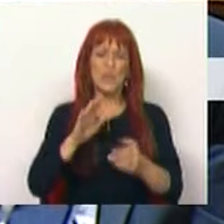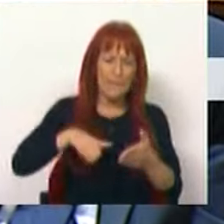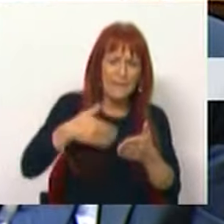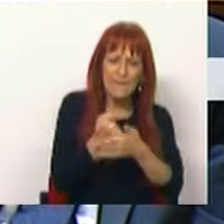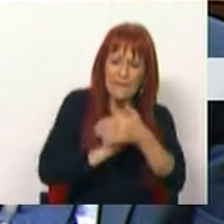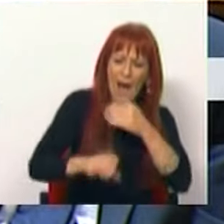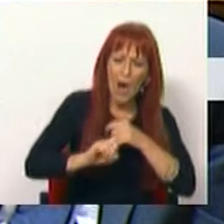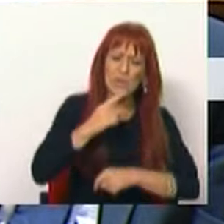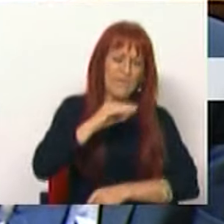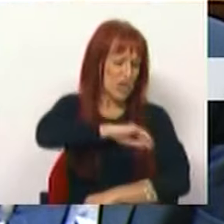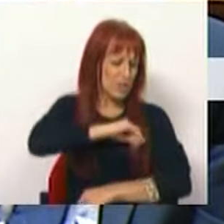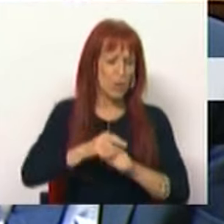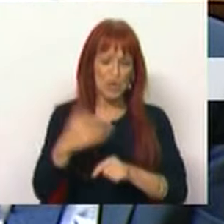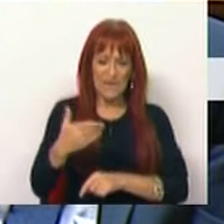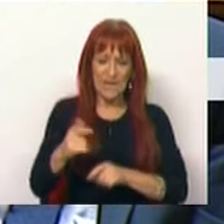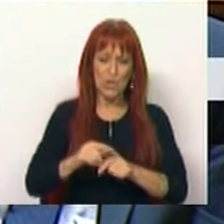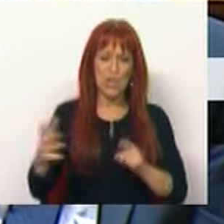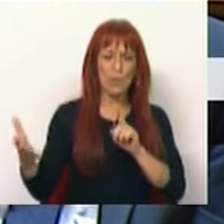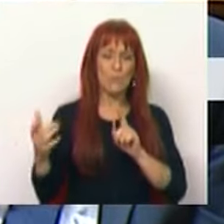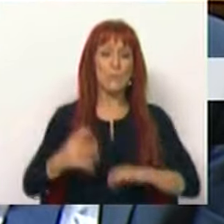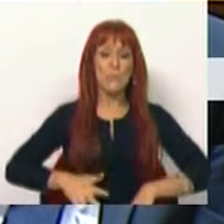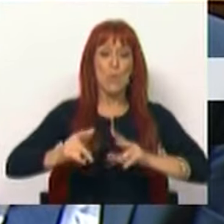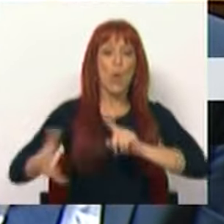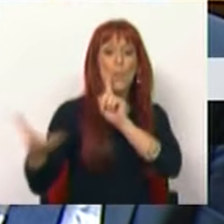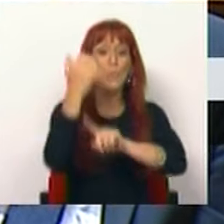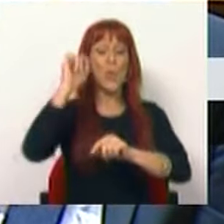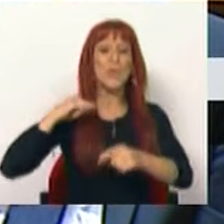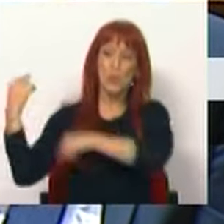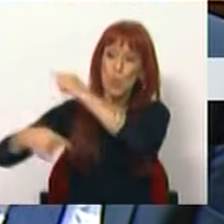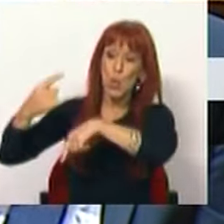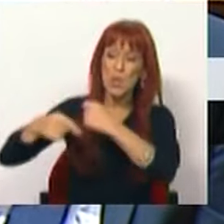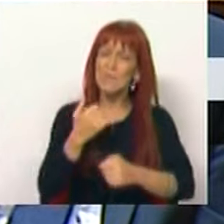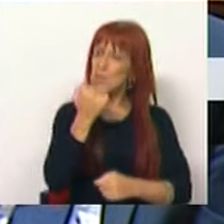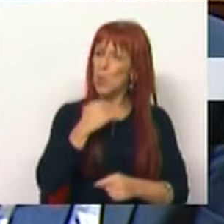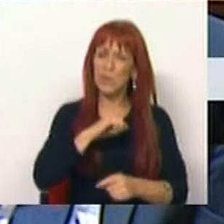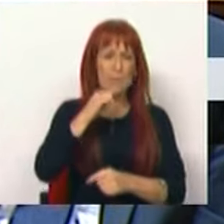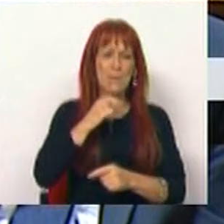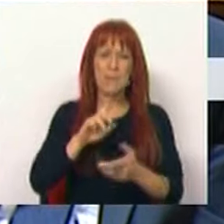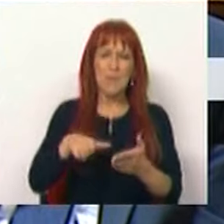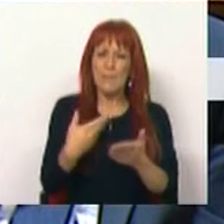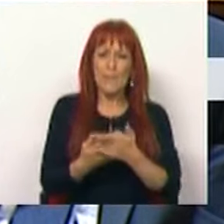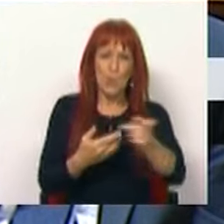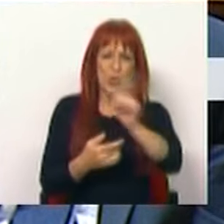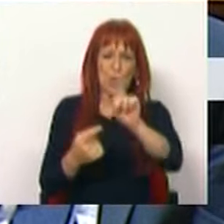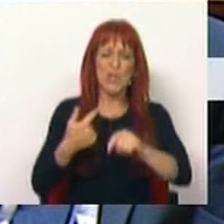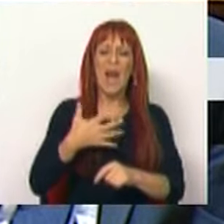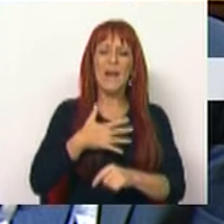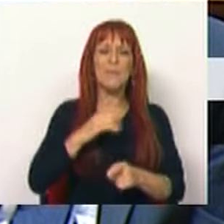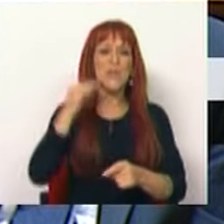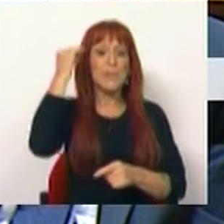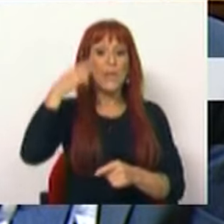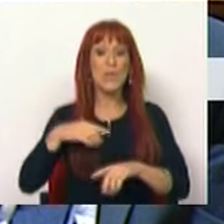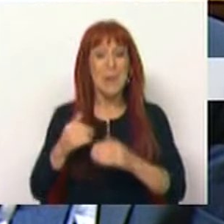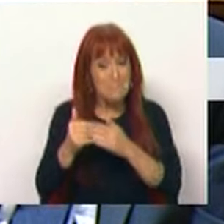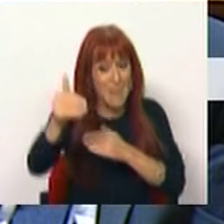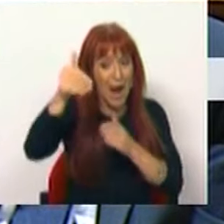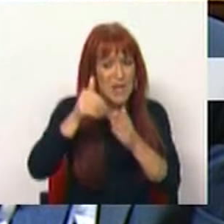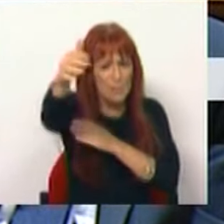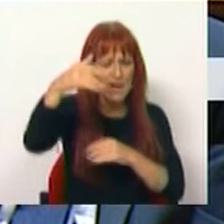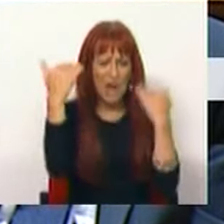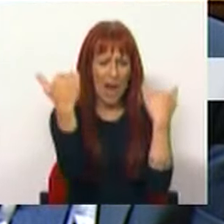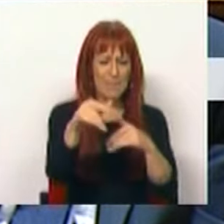reposição de direitos e rendimentos e os avanços alcançados nos últimos anos, mas não se dá por satisfeito com o que está proposto. Queremos que na especialidade se ultrapassem